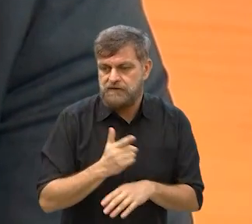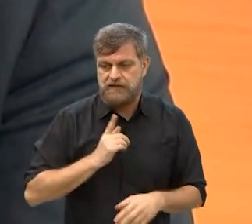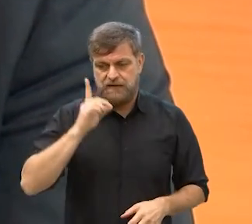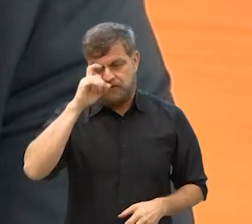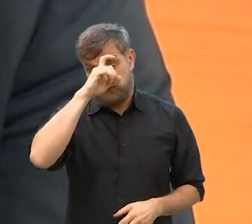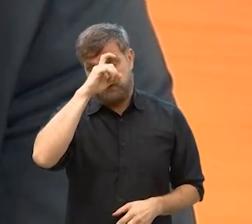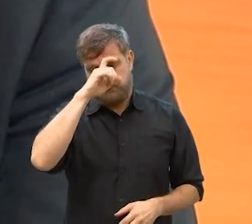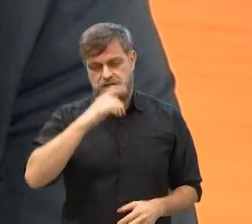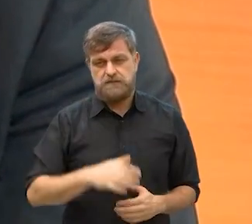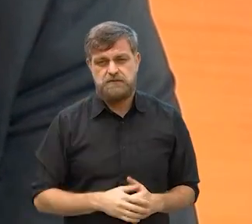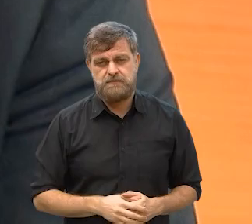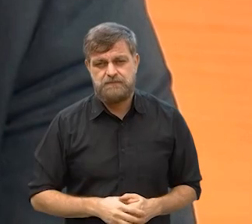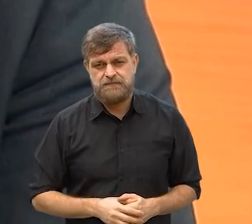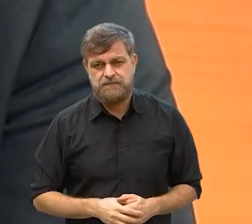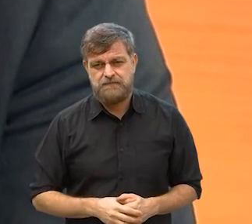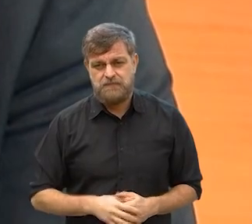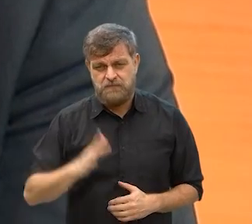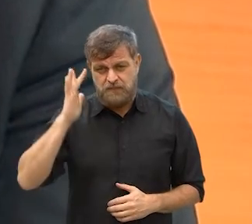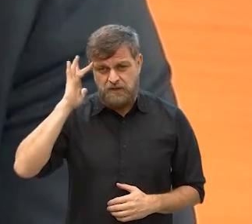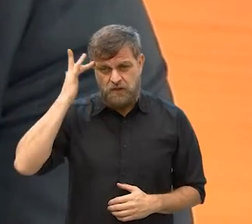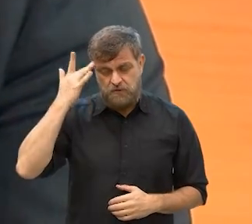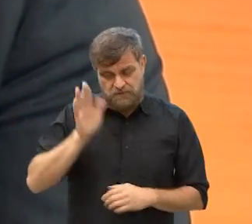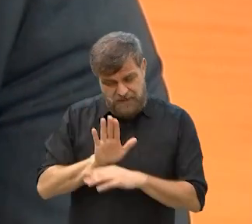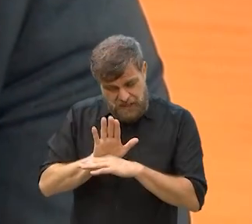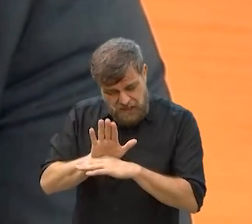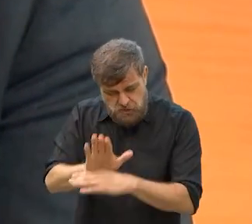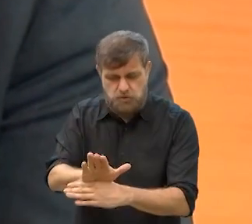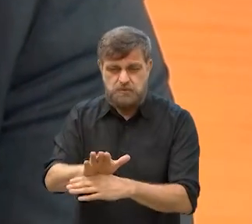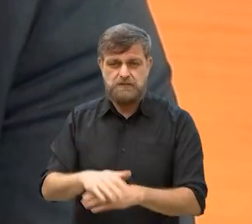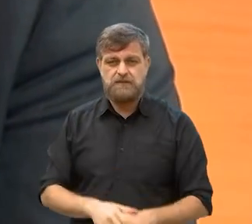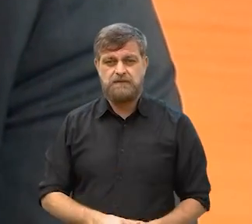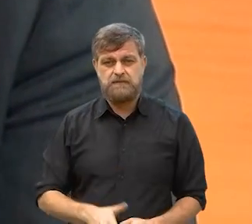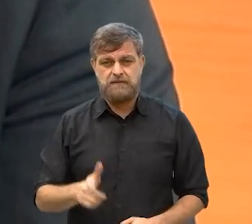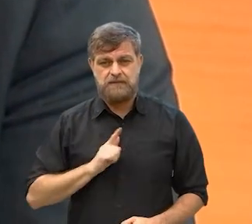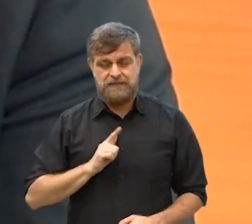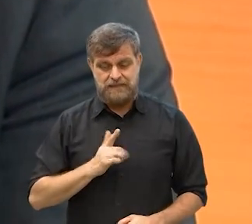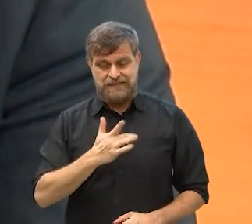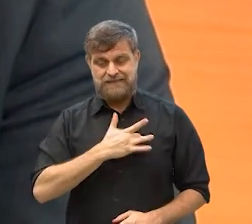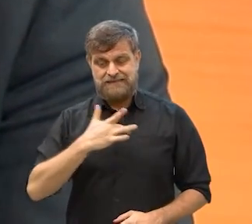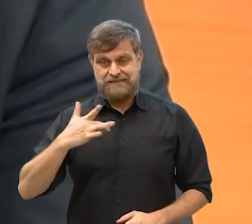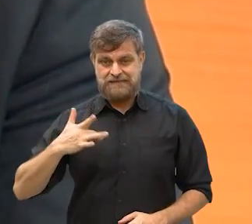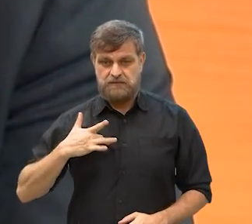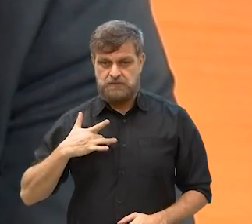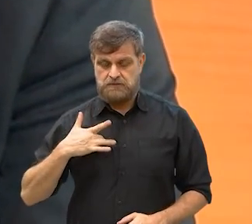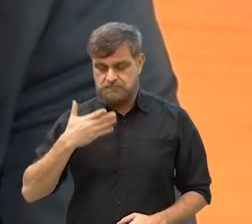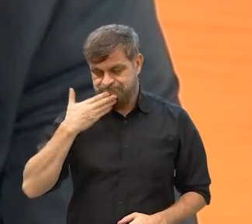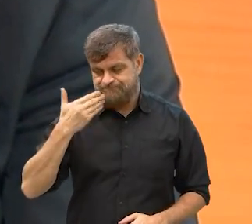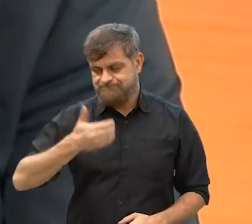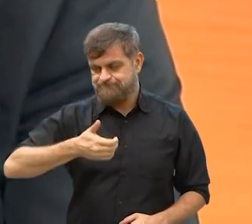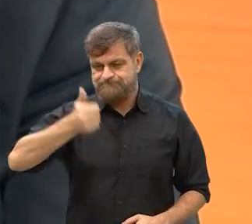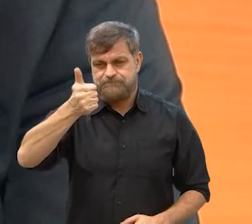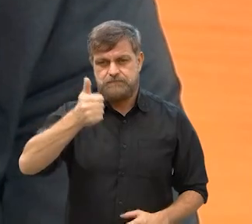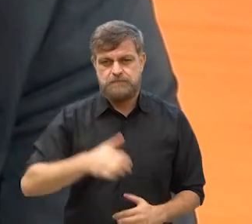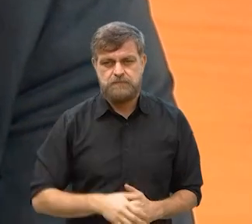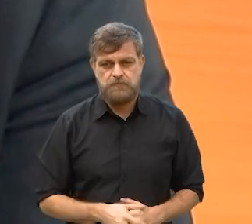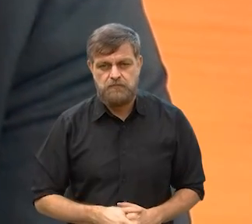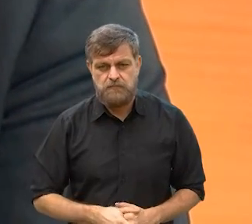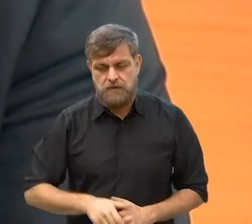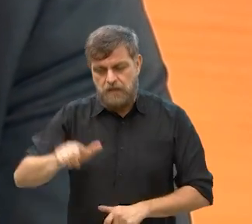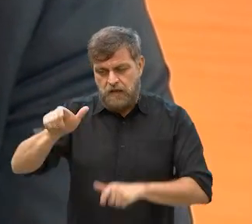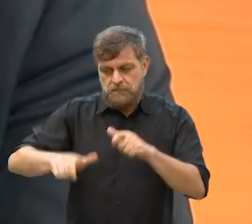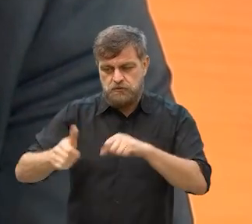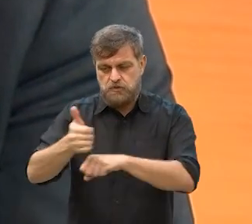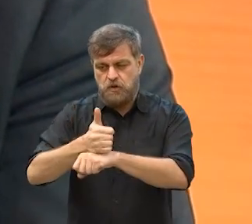de dificuldade. Então acho que vai trazer uma questão de saúde, né, para esse